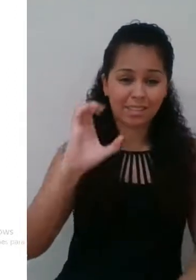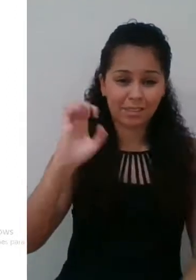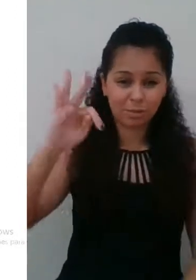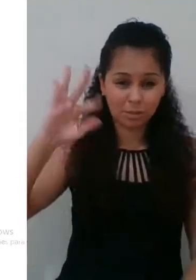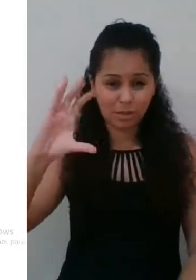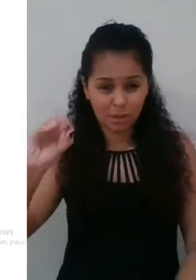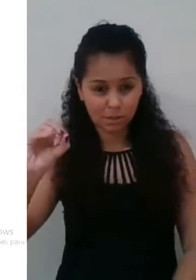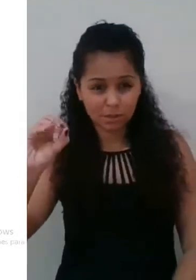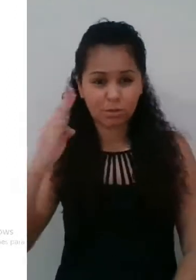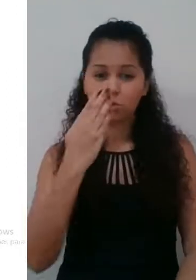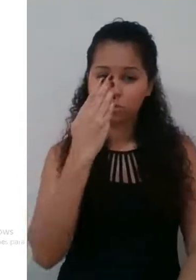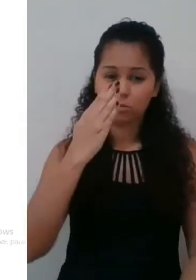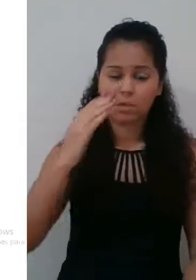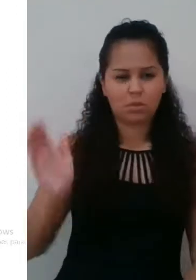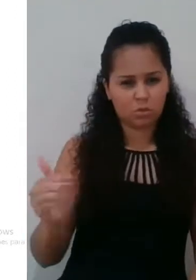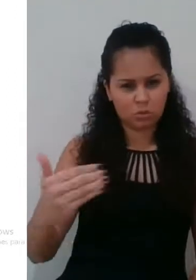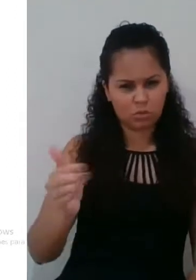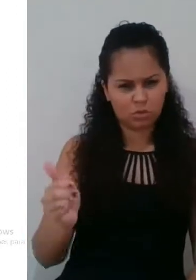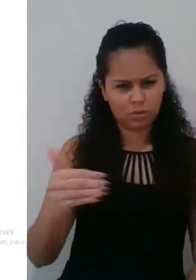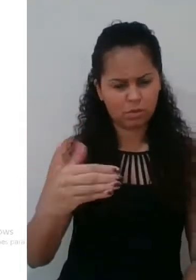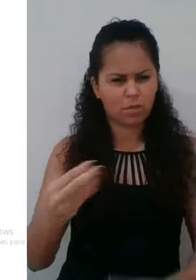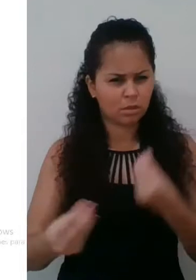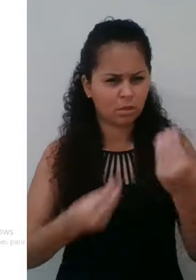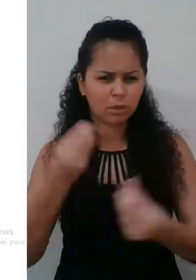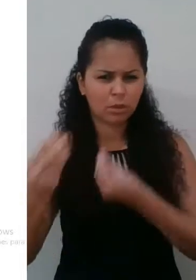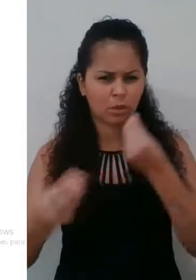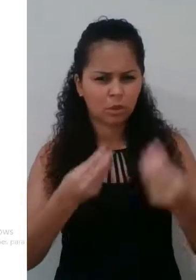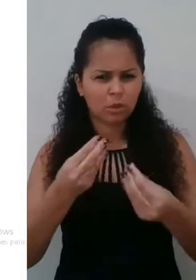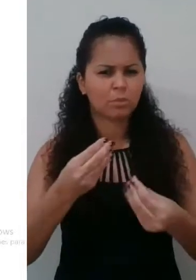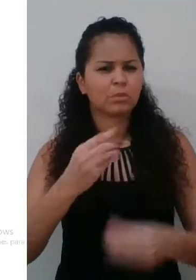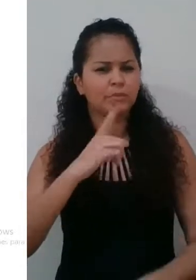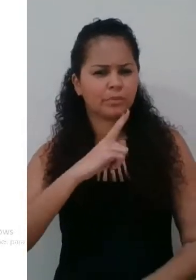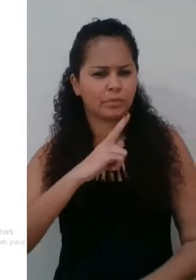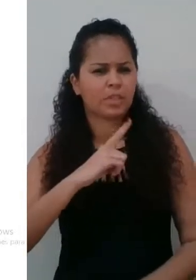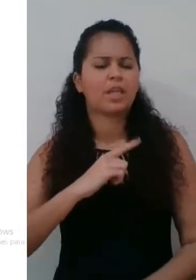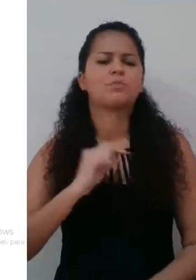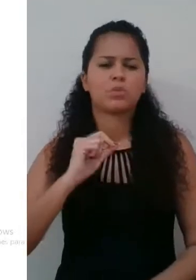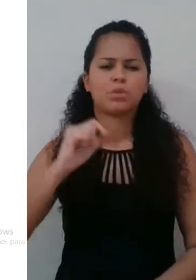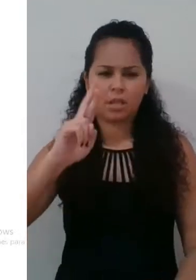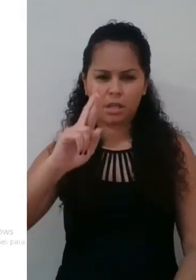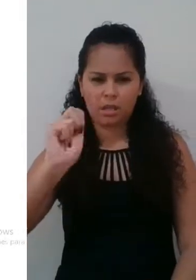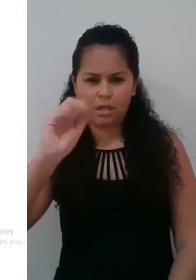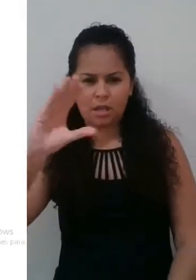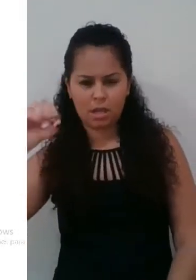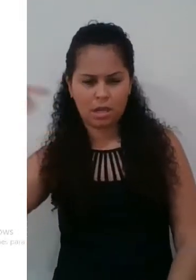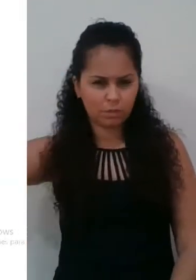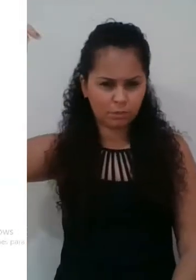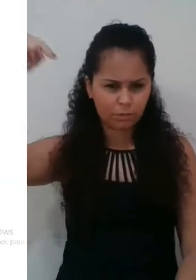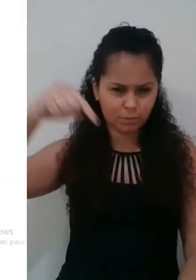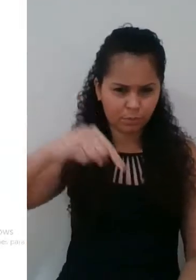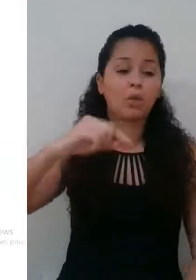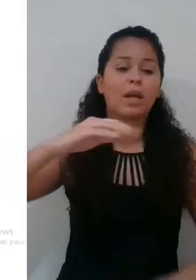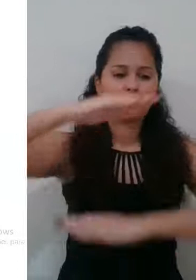Então, atrás do centro de curvatura. Vamos lá. Todo raio que incide paralelamente ao espelho